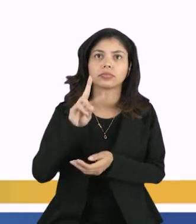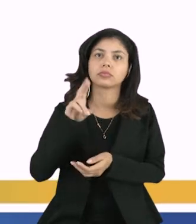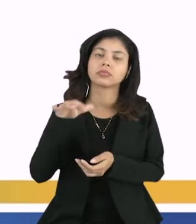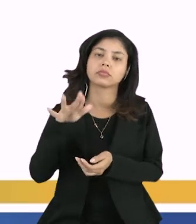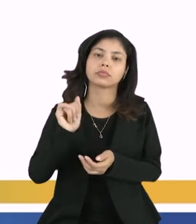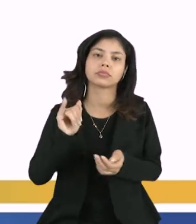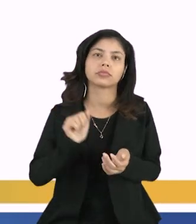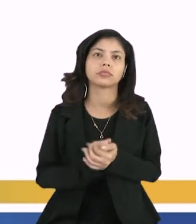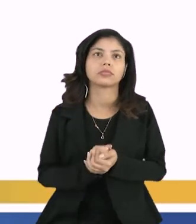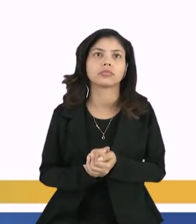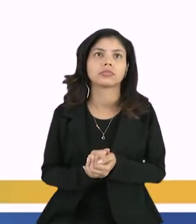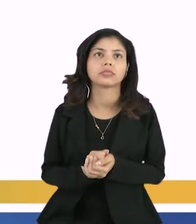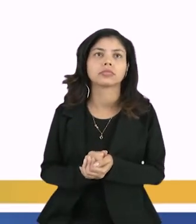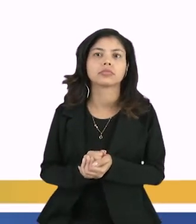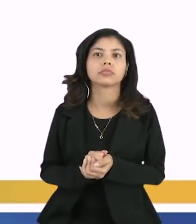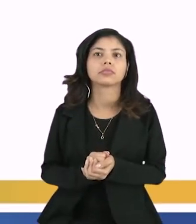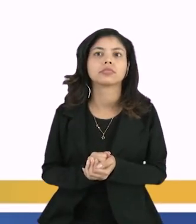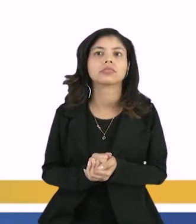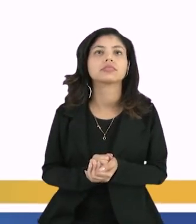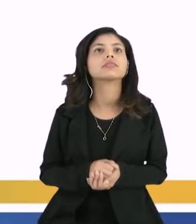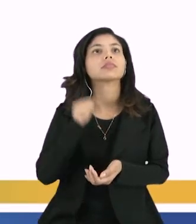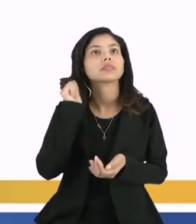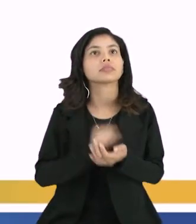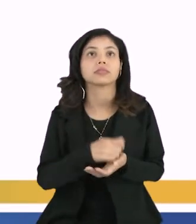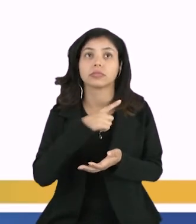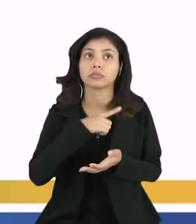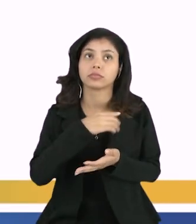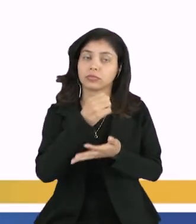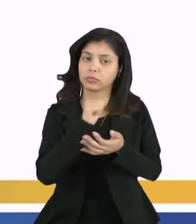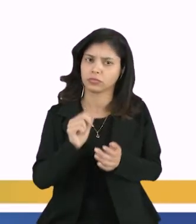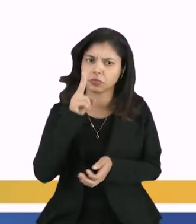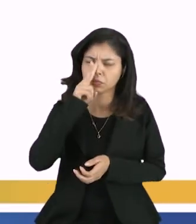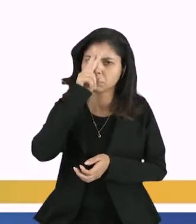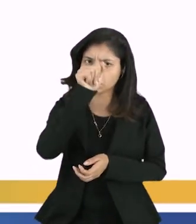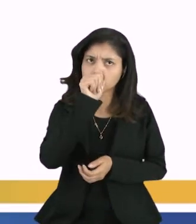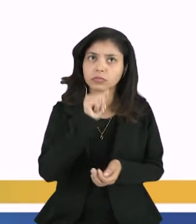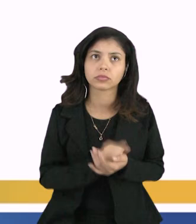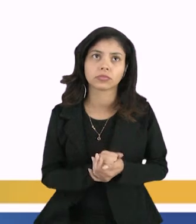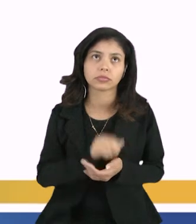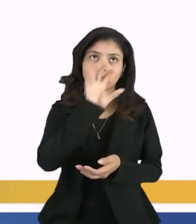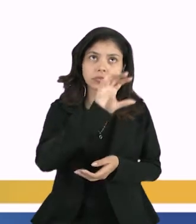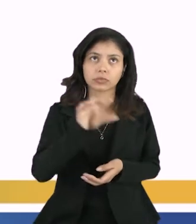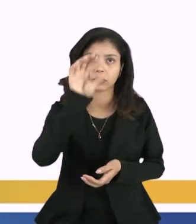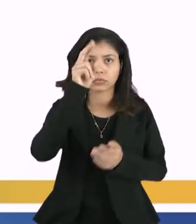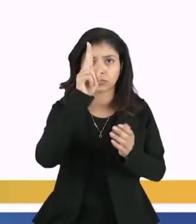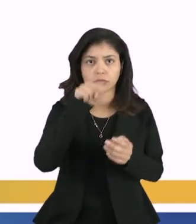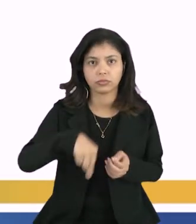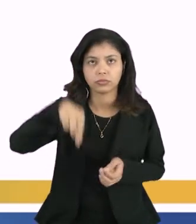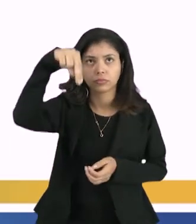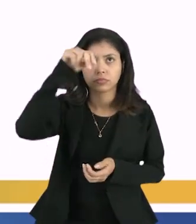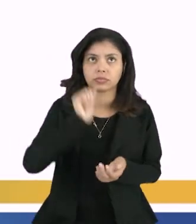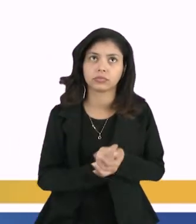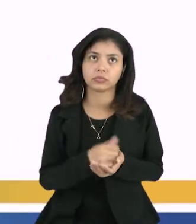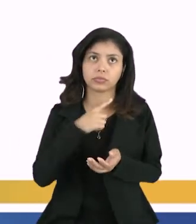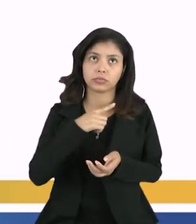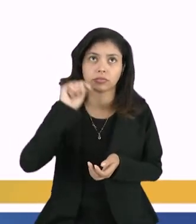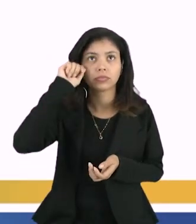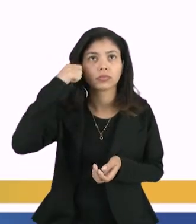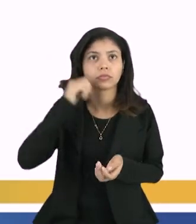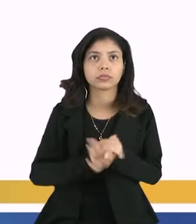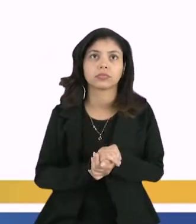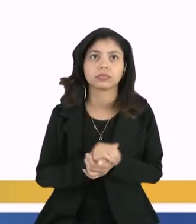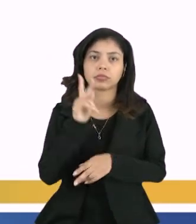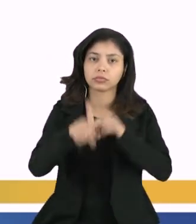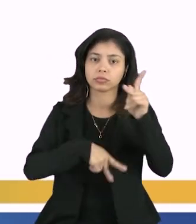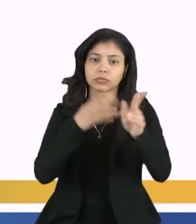e Tocantins, né? As etnias que têm forte presença na formação das danças na região norte, né? Nós temos os negros